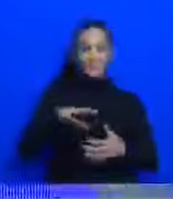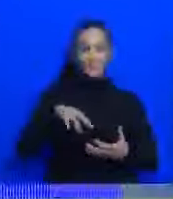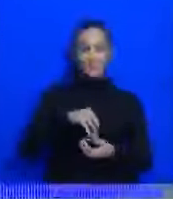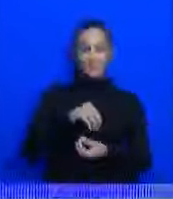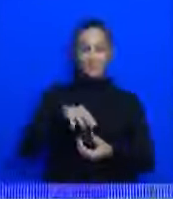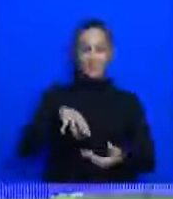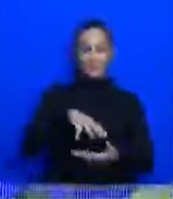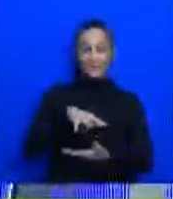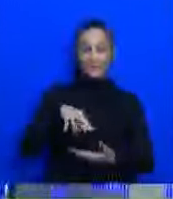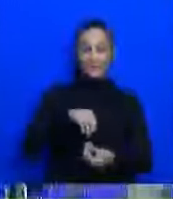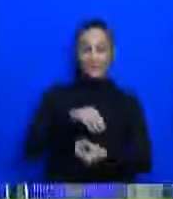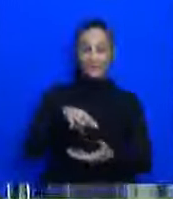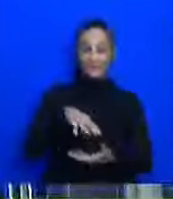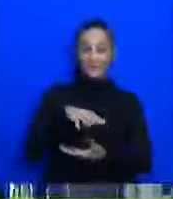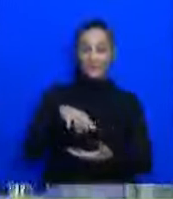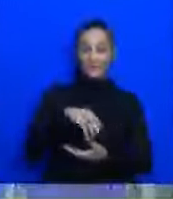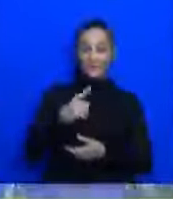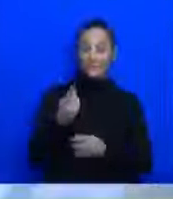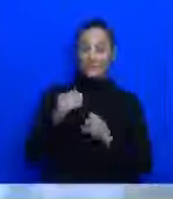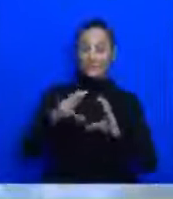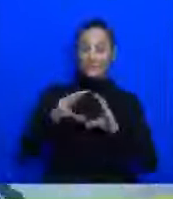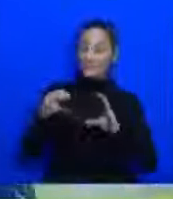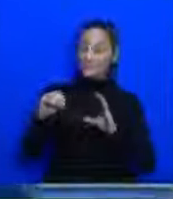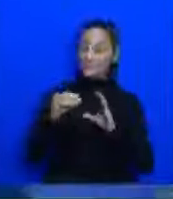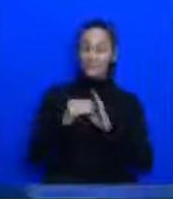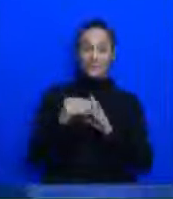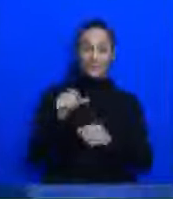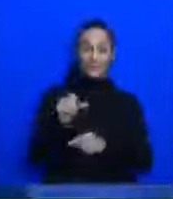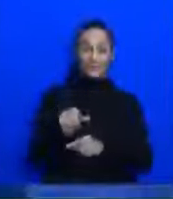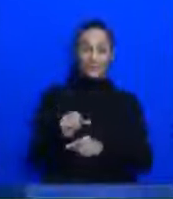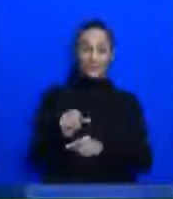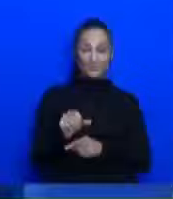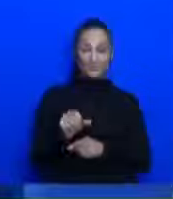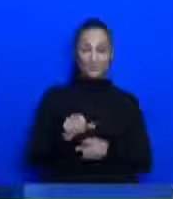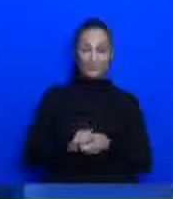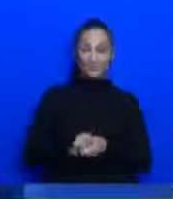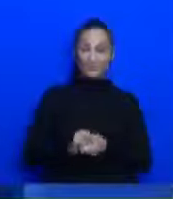Globo recarregado, embaralhando, 10 bolas numeradas de 0 a 9.